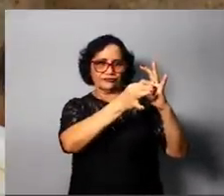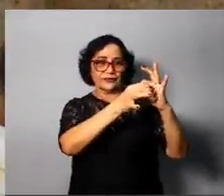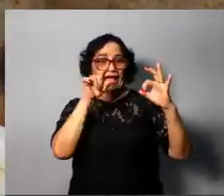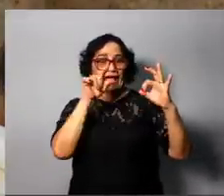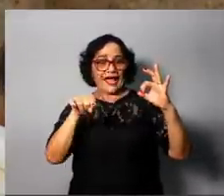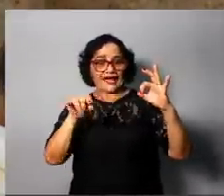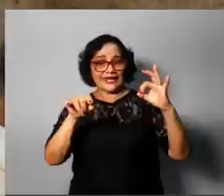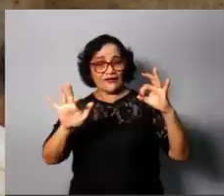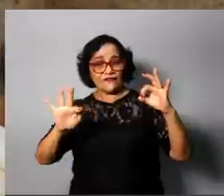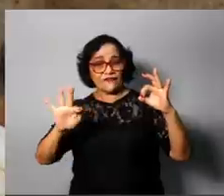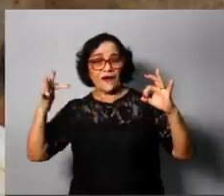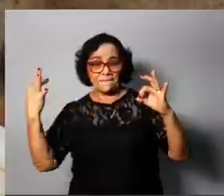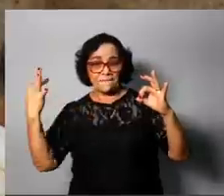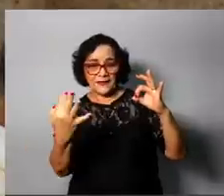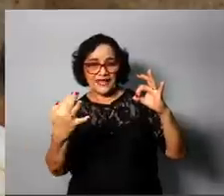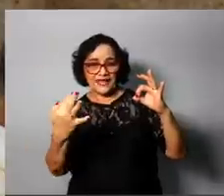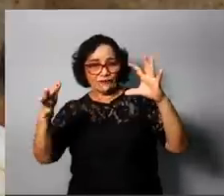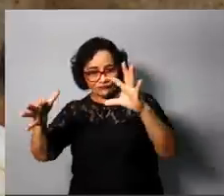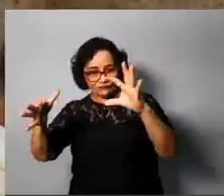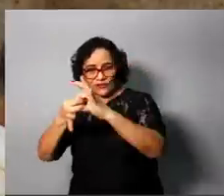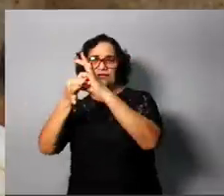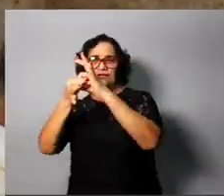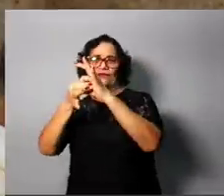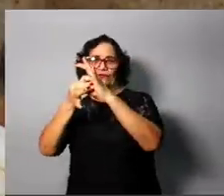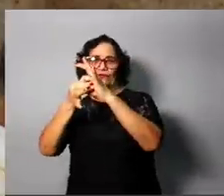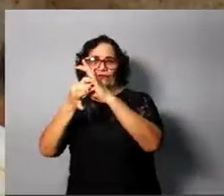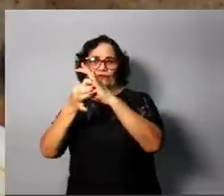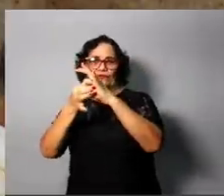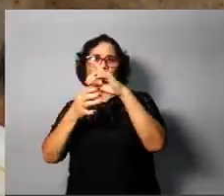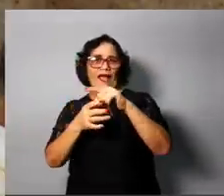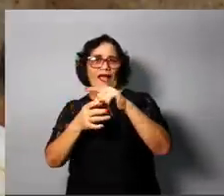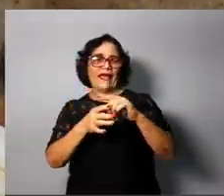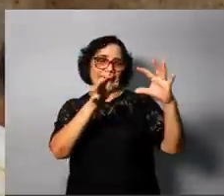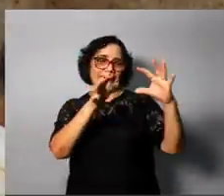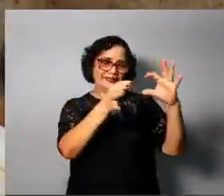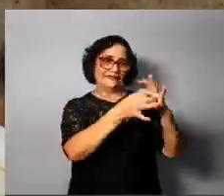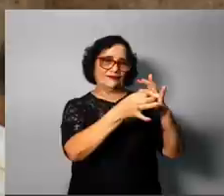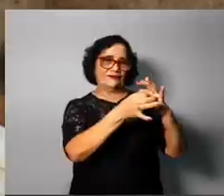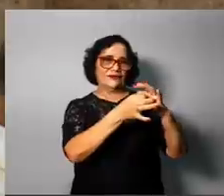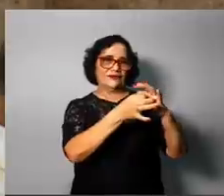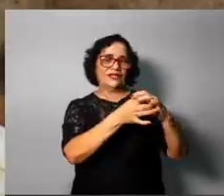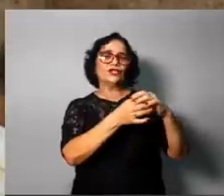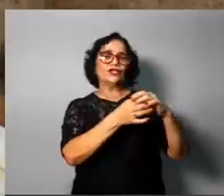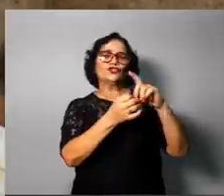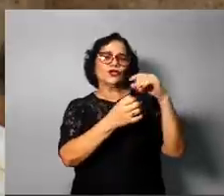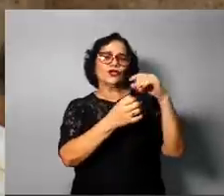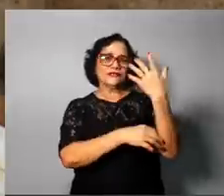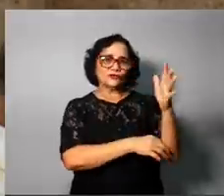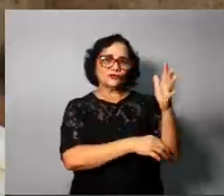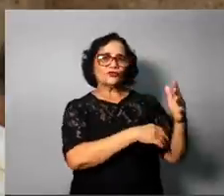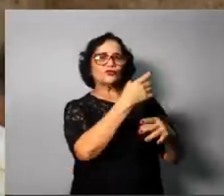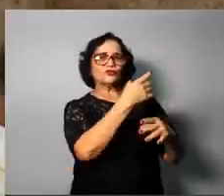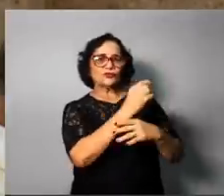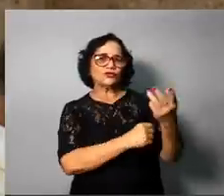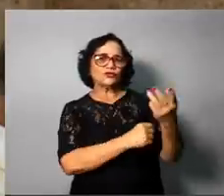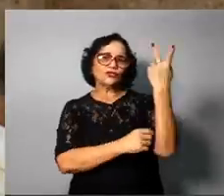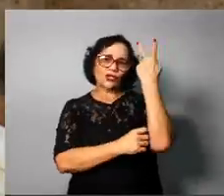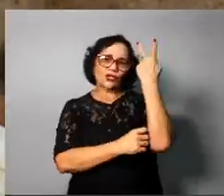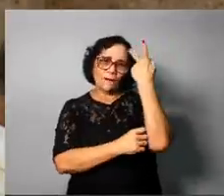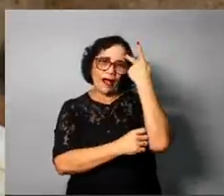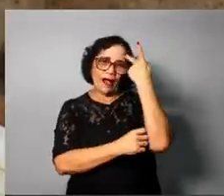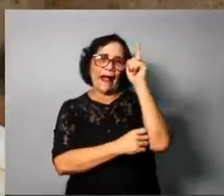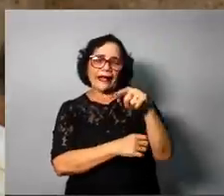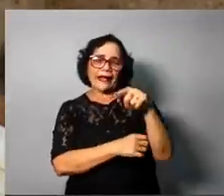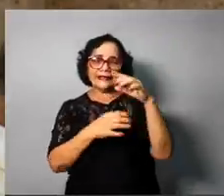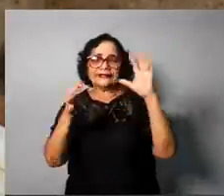Lá tem uma relação só na linha da natureza. Aqui é uma nova relação, que é